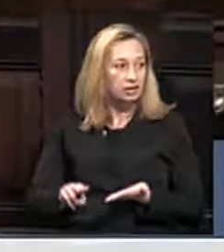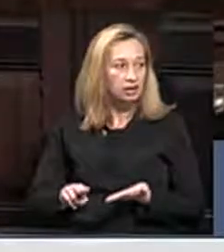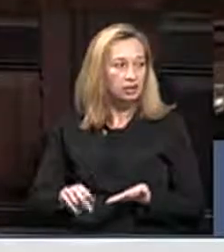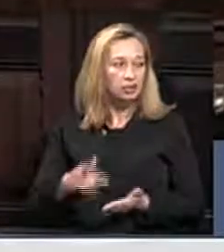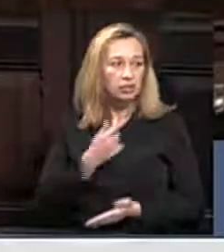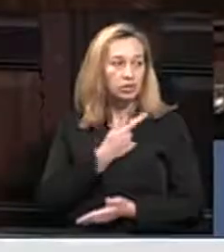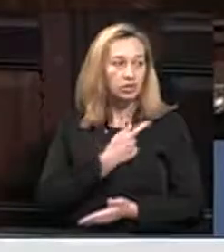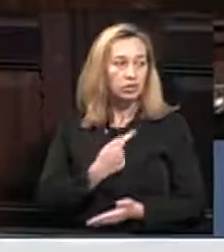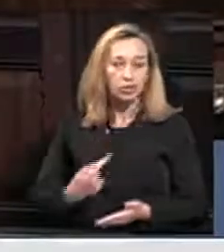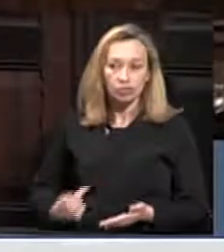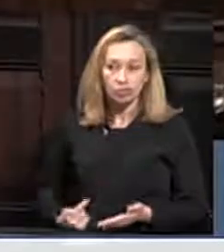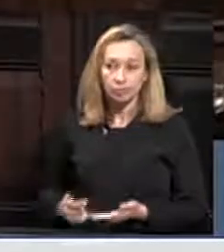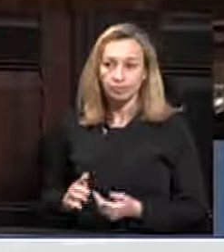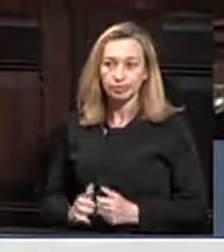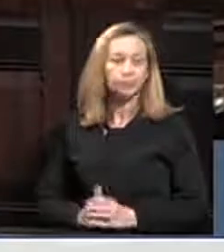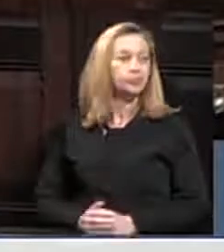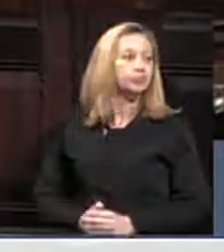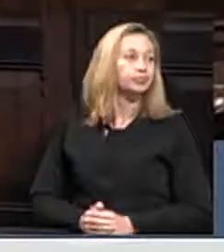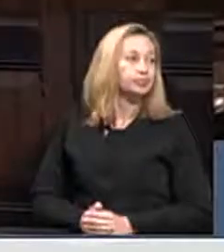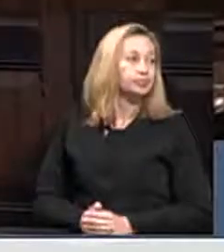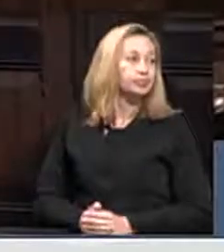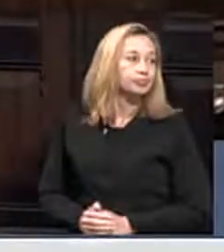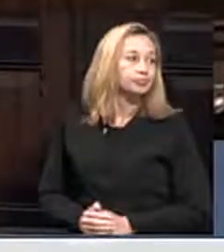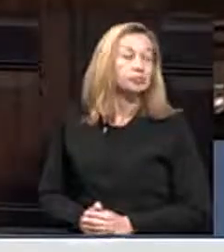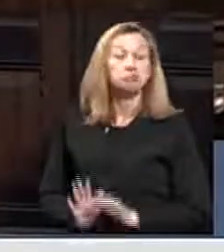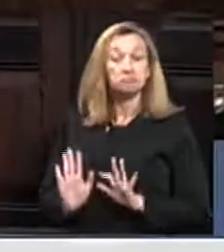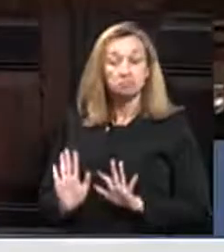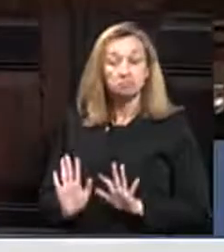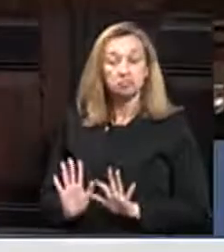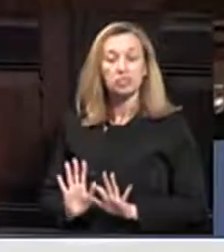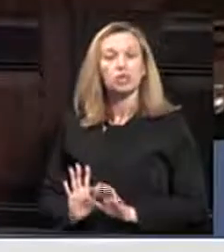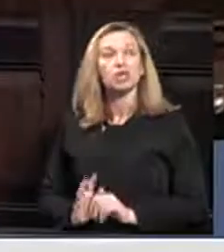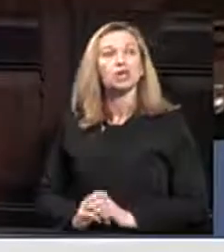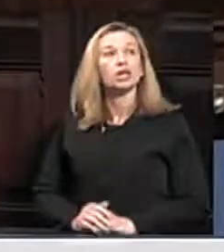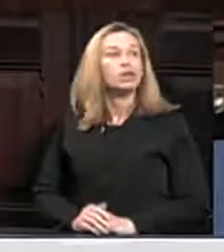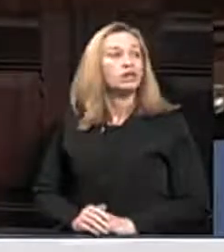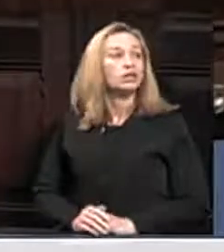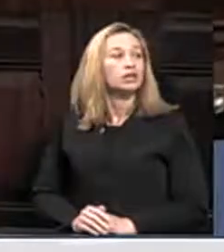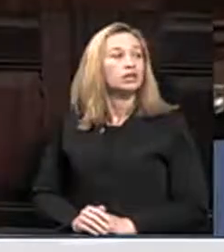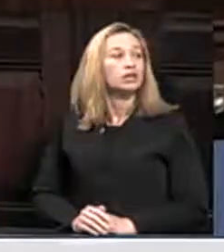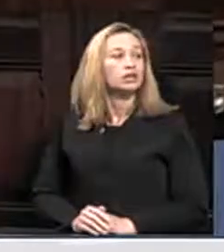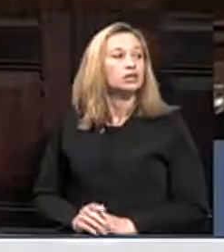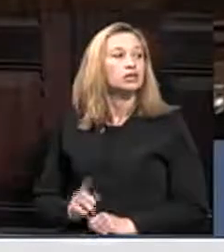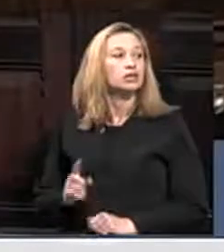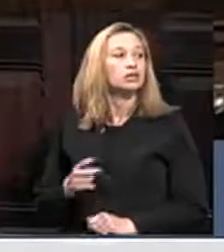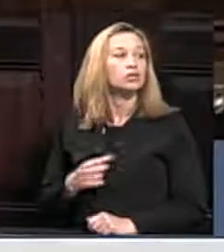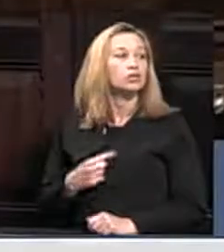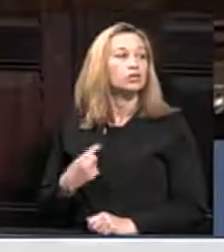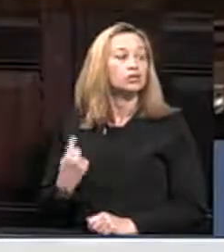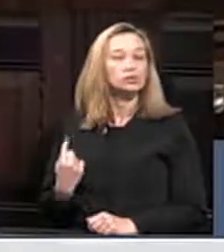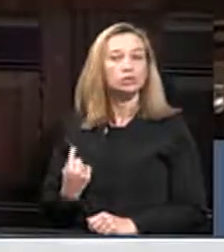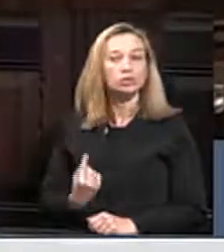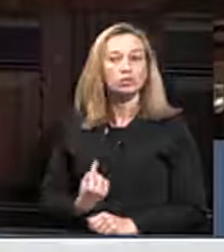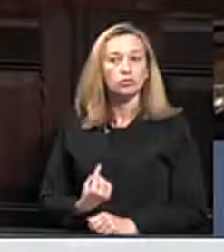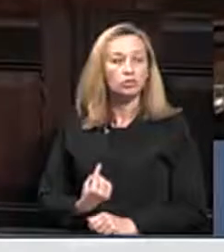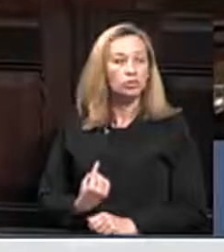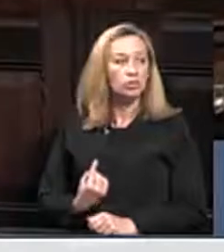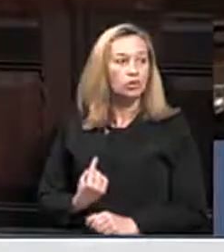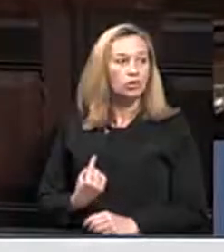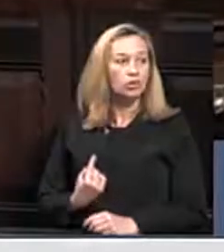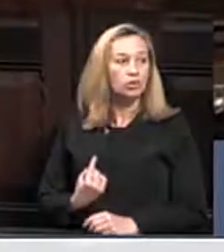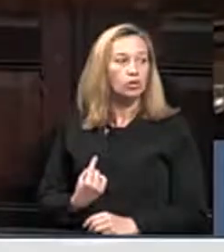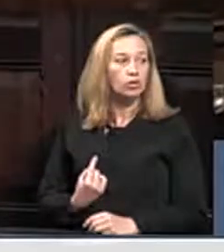governador. Então, essa era a nossa posição já